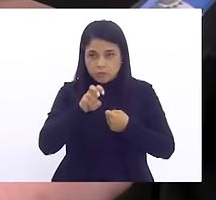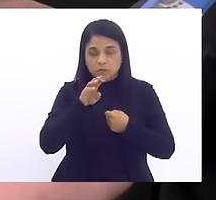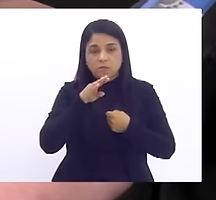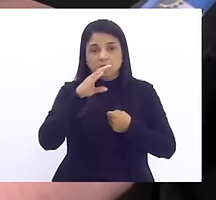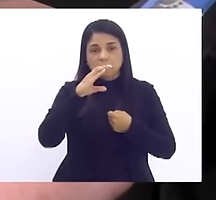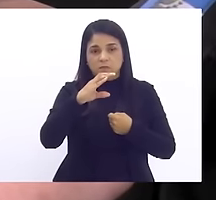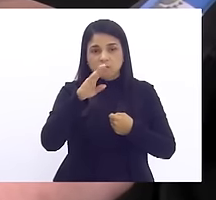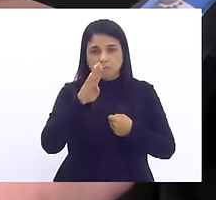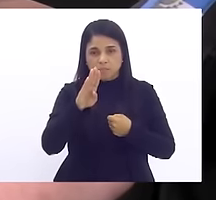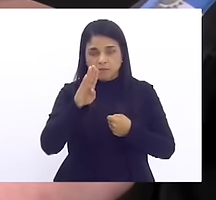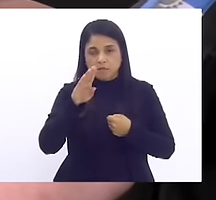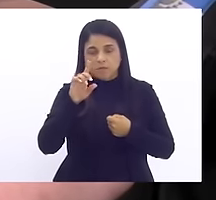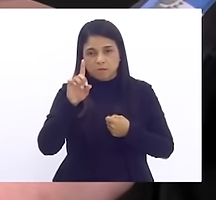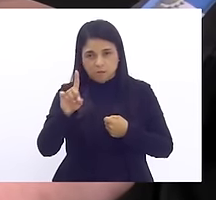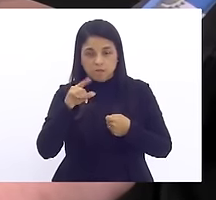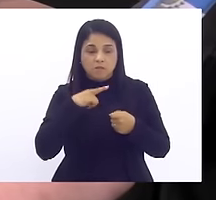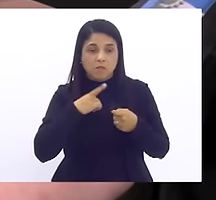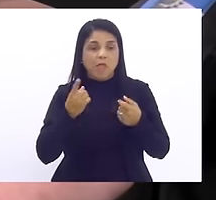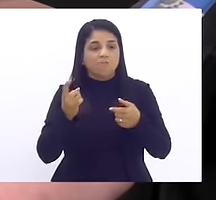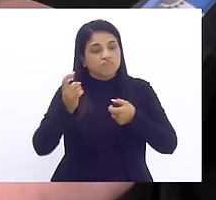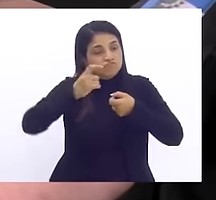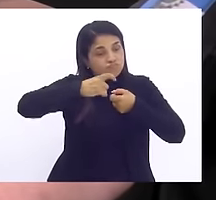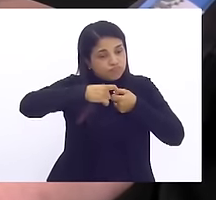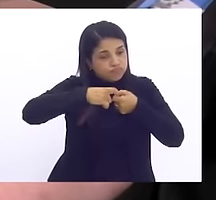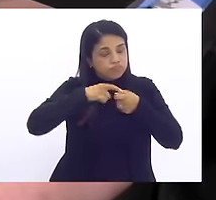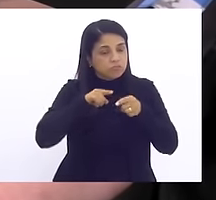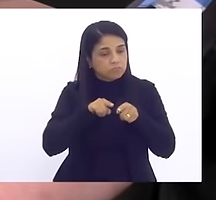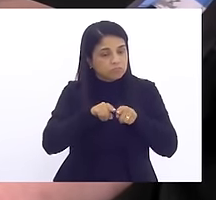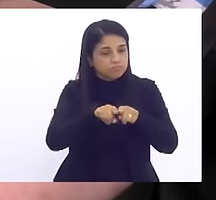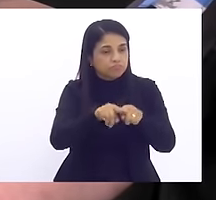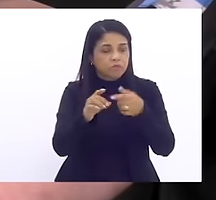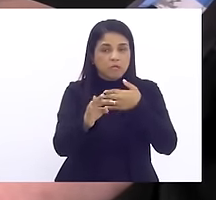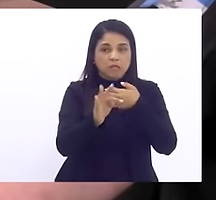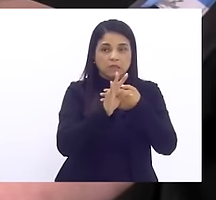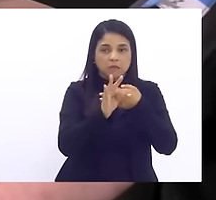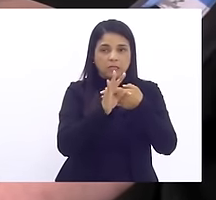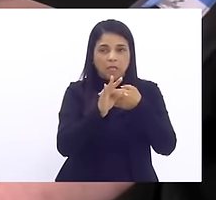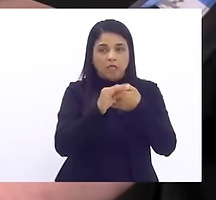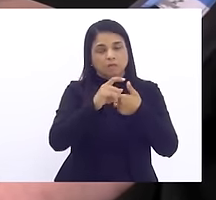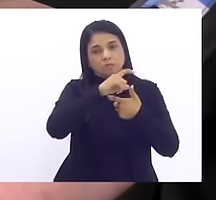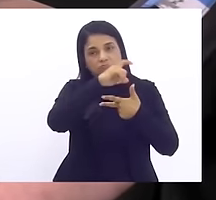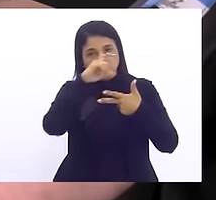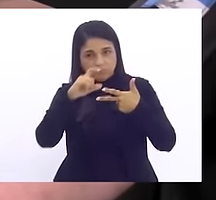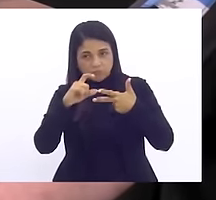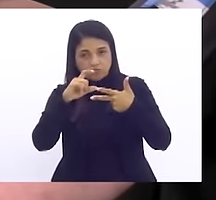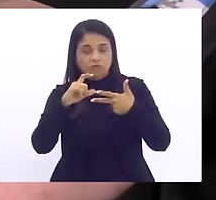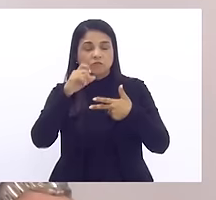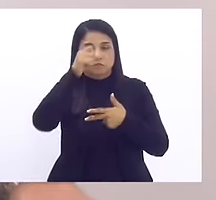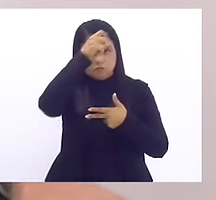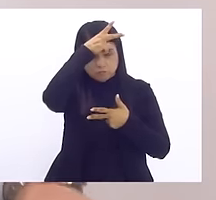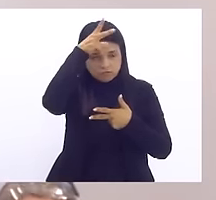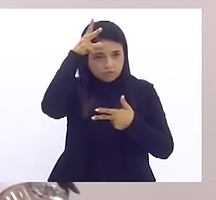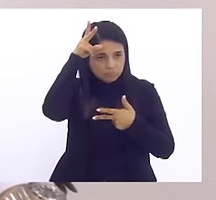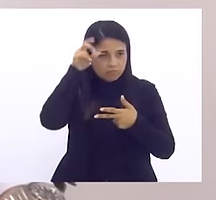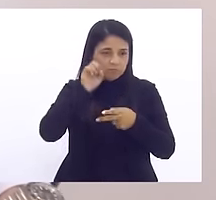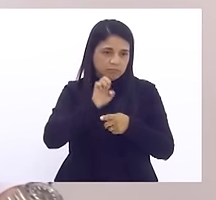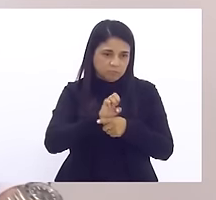prevê termo de cooperação técnica entre os entre os órgãos do do executivo seja ele Municipal